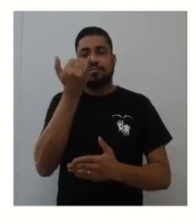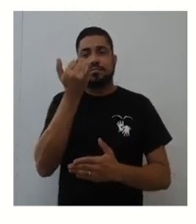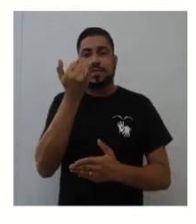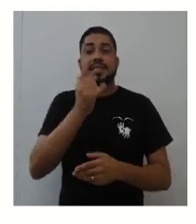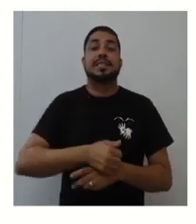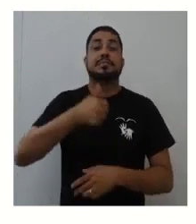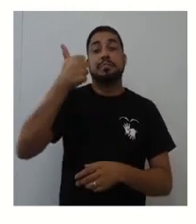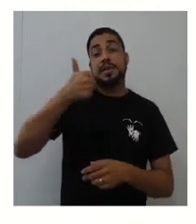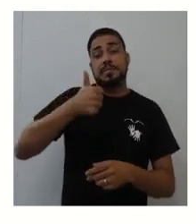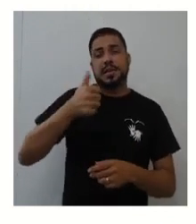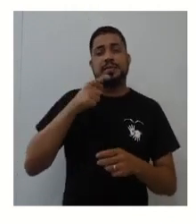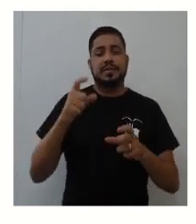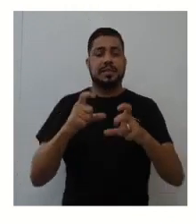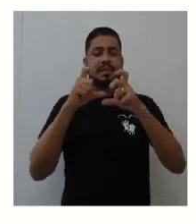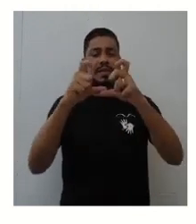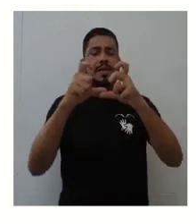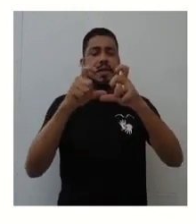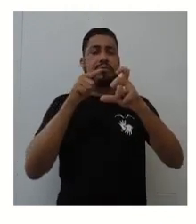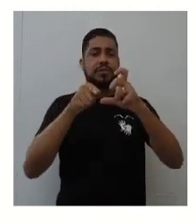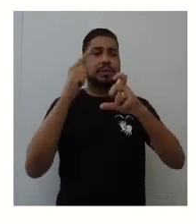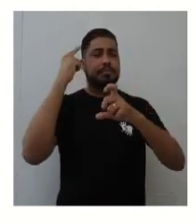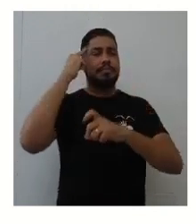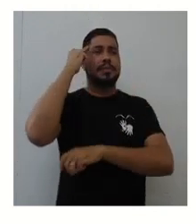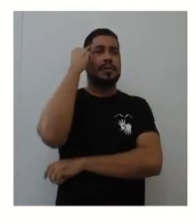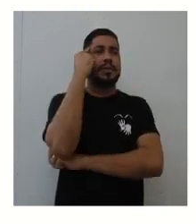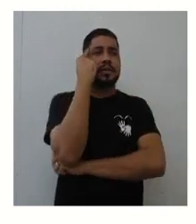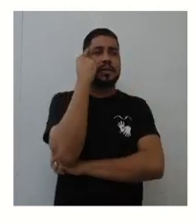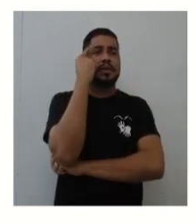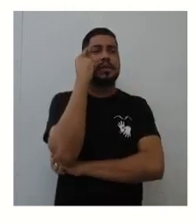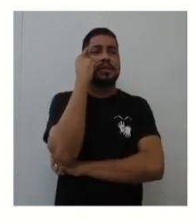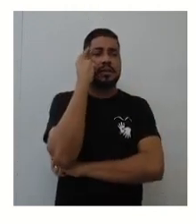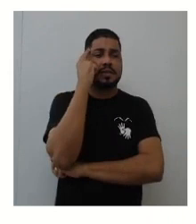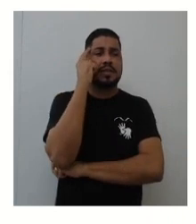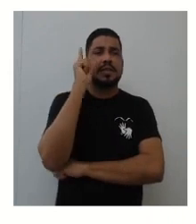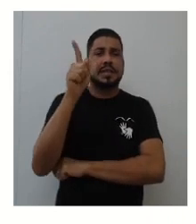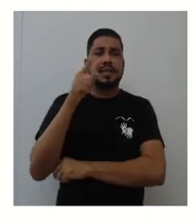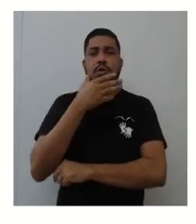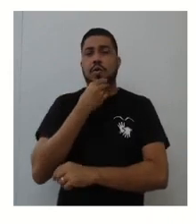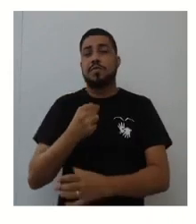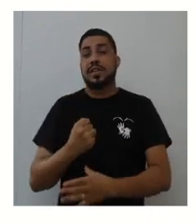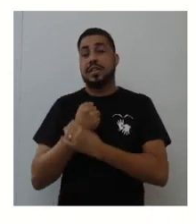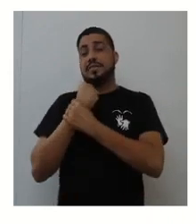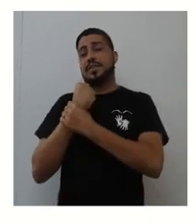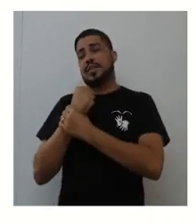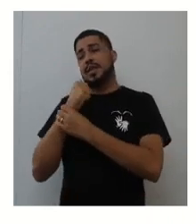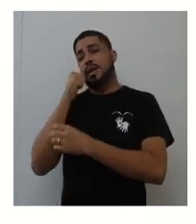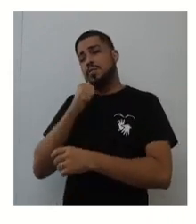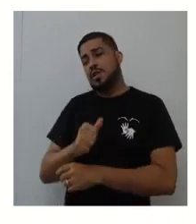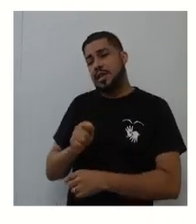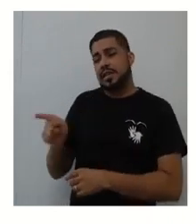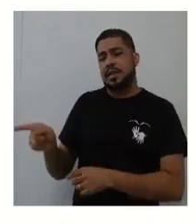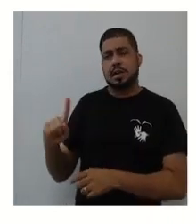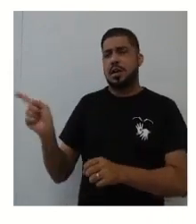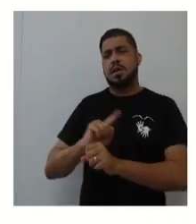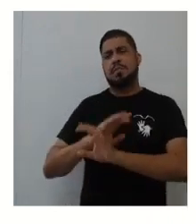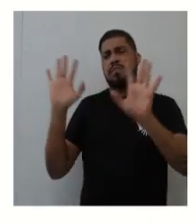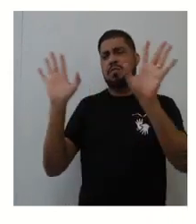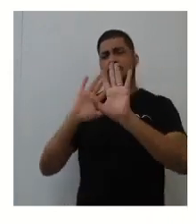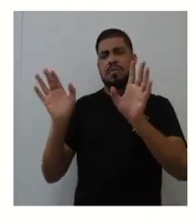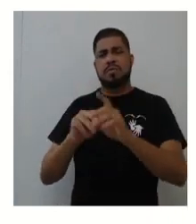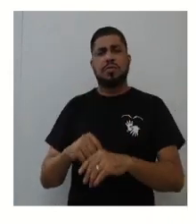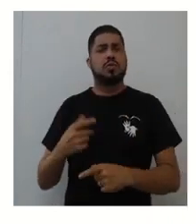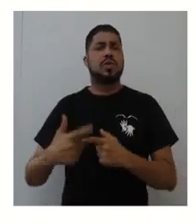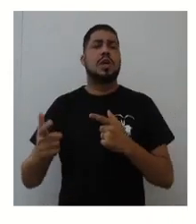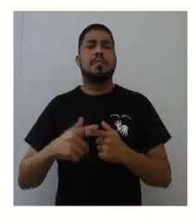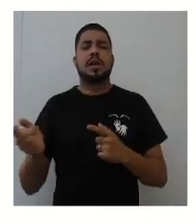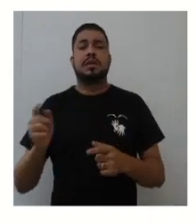primeiro quadrinho você é levado a pensar que o H vai defender a mulher dele, vai dizer, não, pelo amor de Deus, não trabalhe nesse